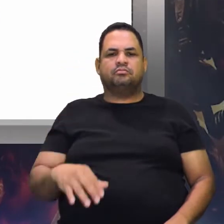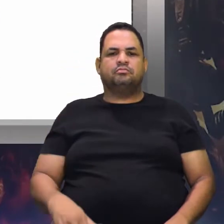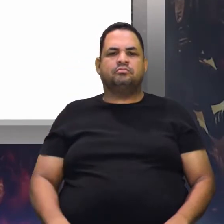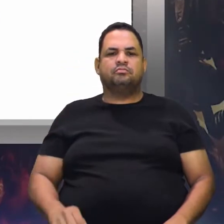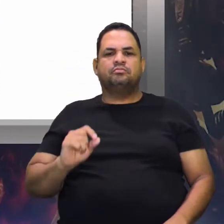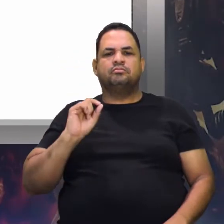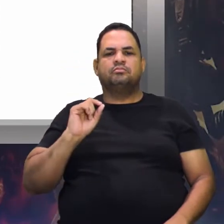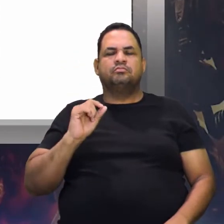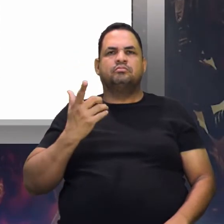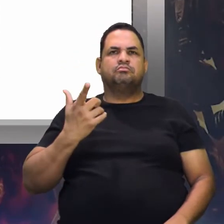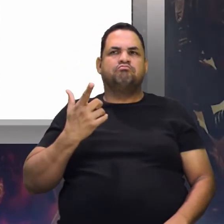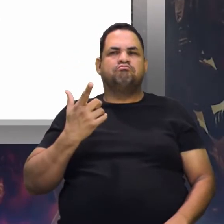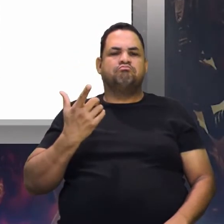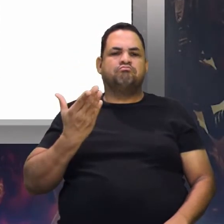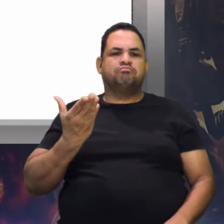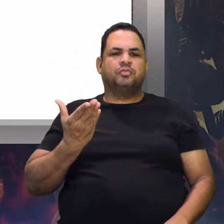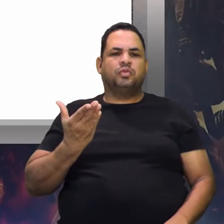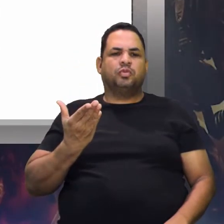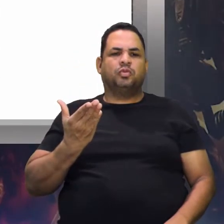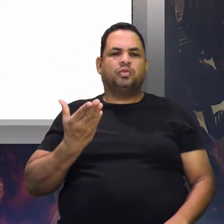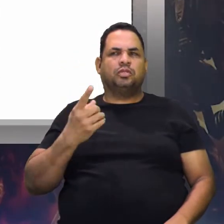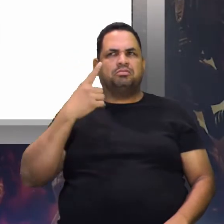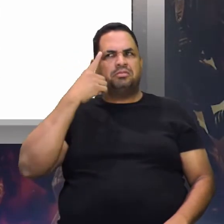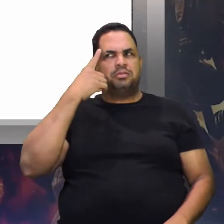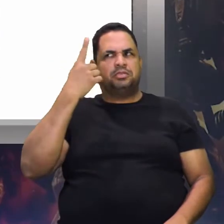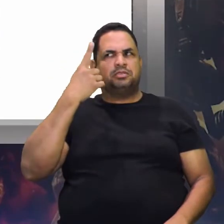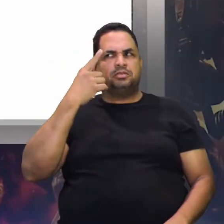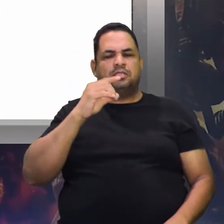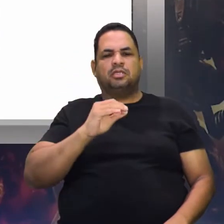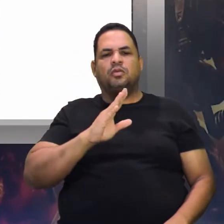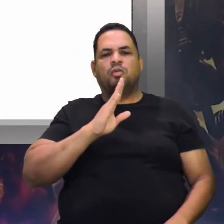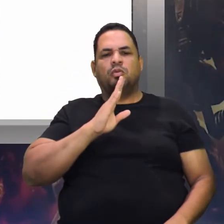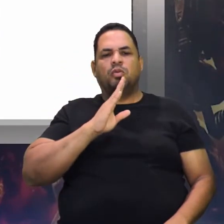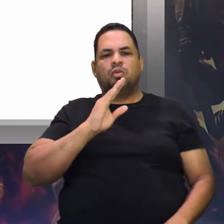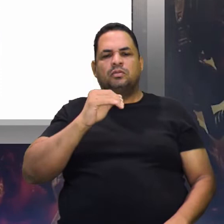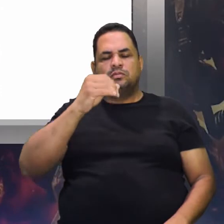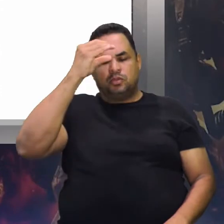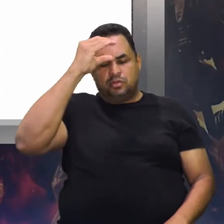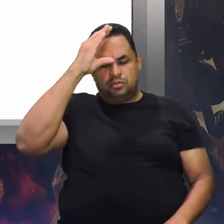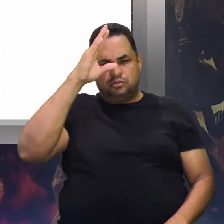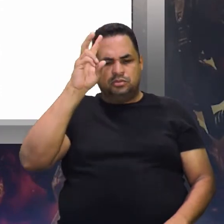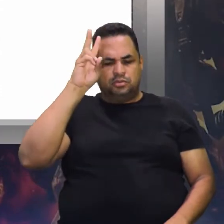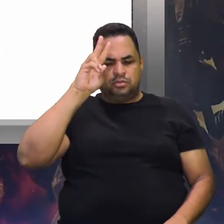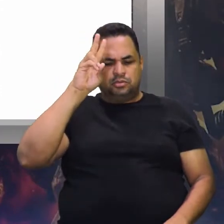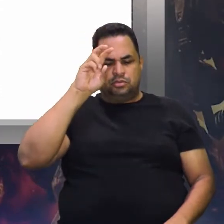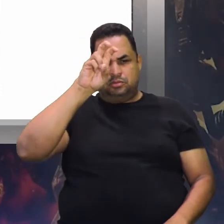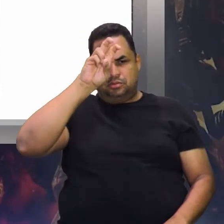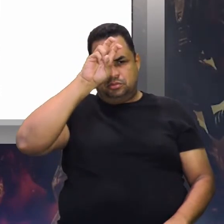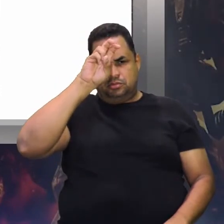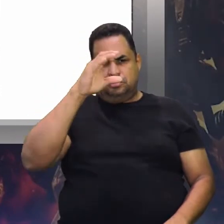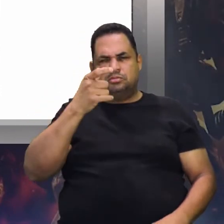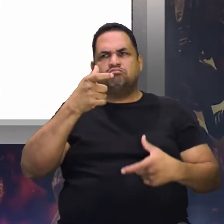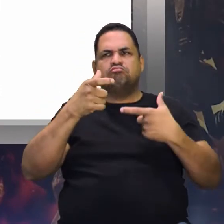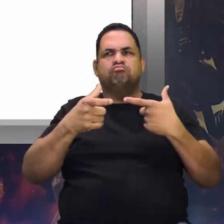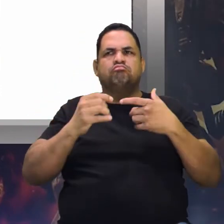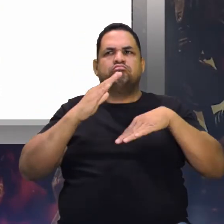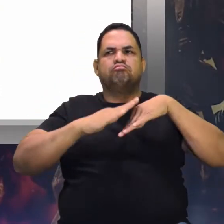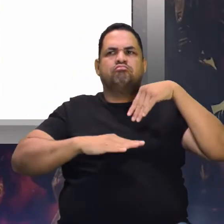nos leva a conhecer a história do Egito? De onde os historiadores